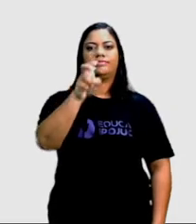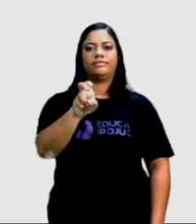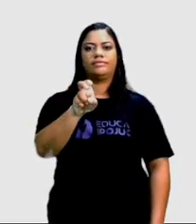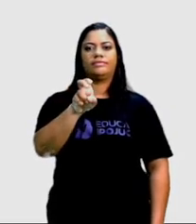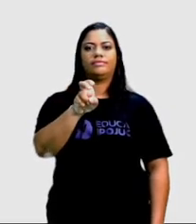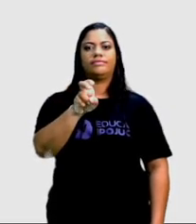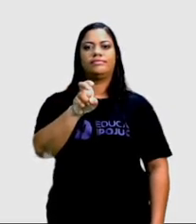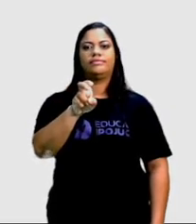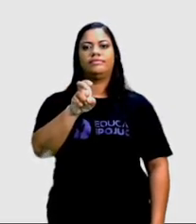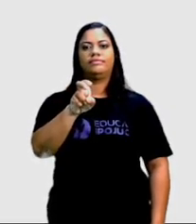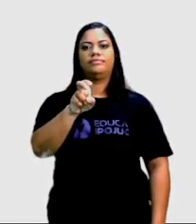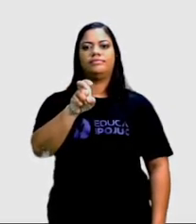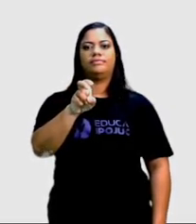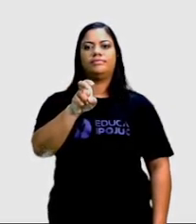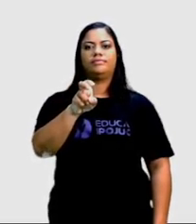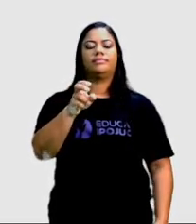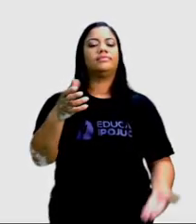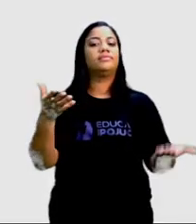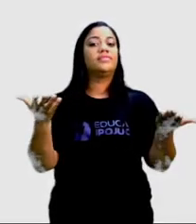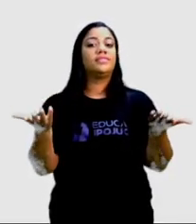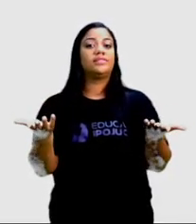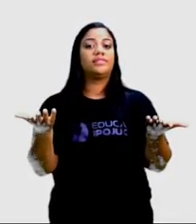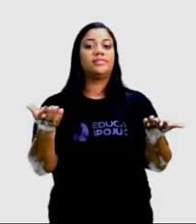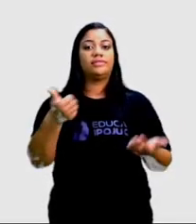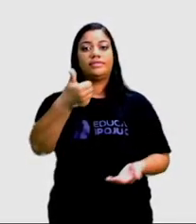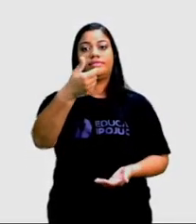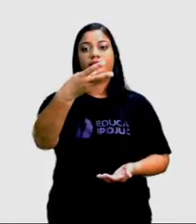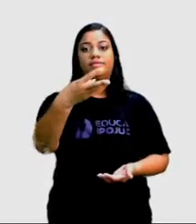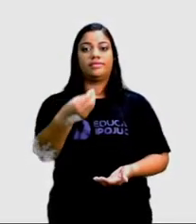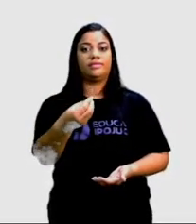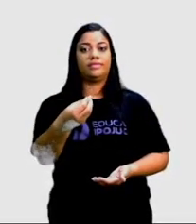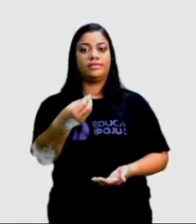125. E agora? 130,